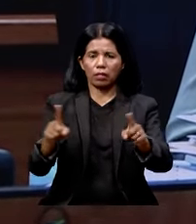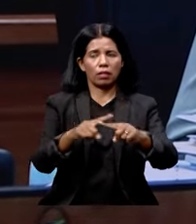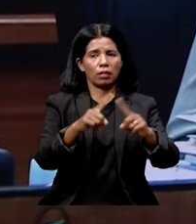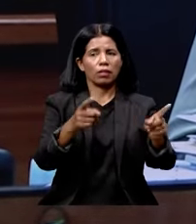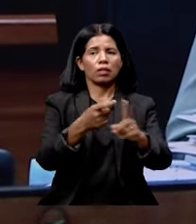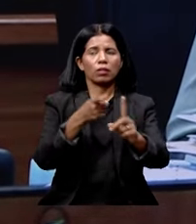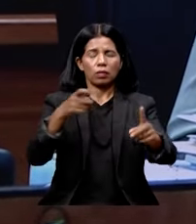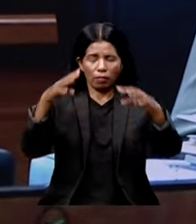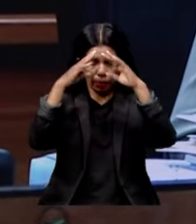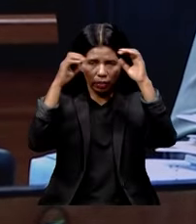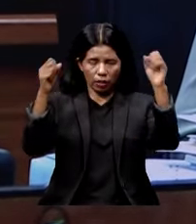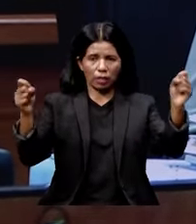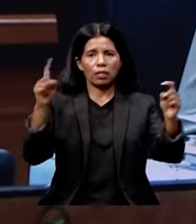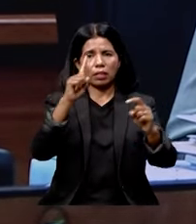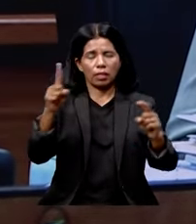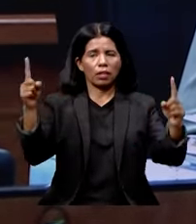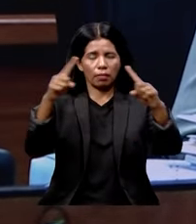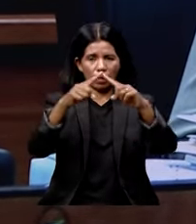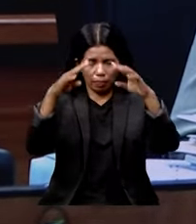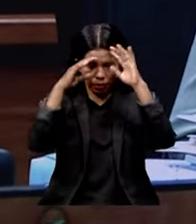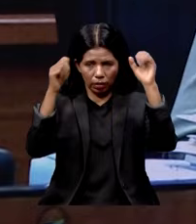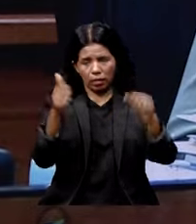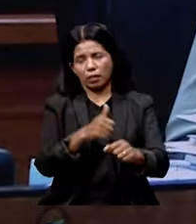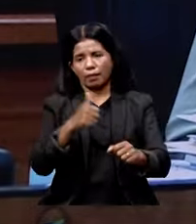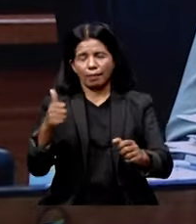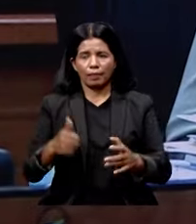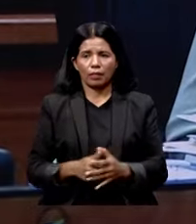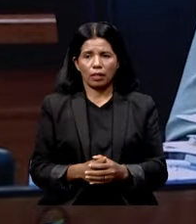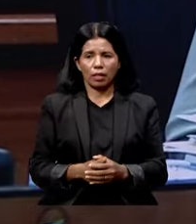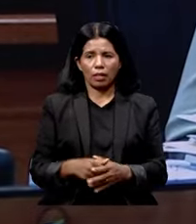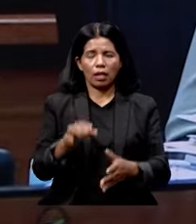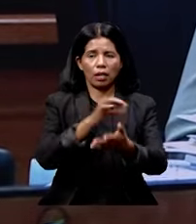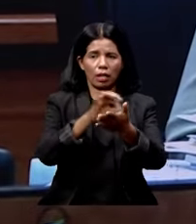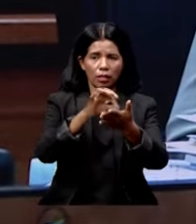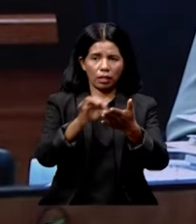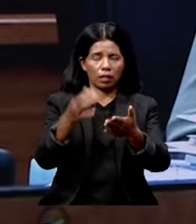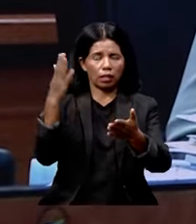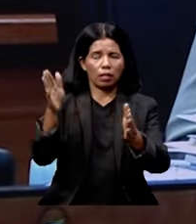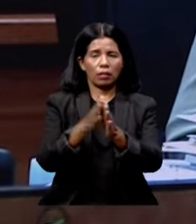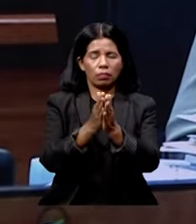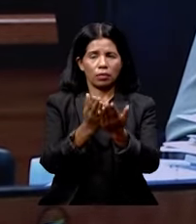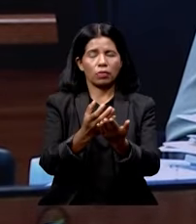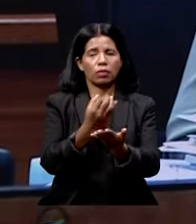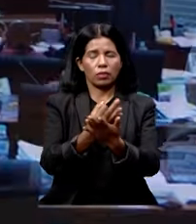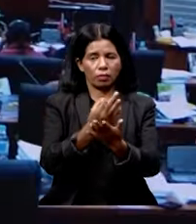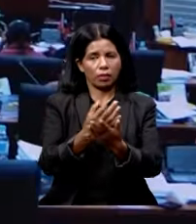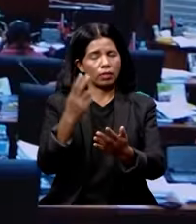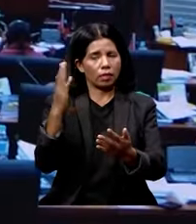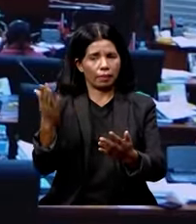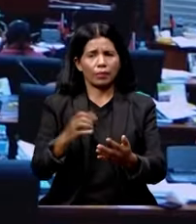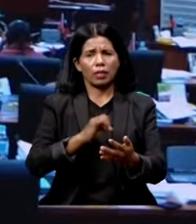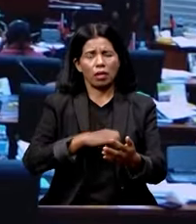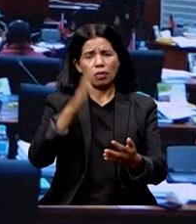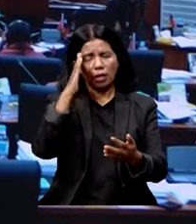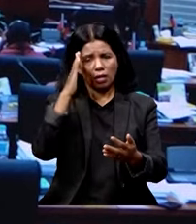Husi, presidente ida, ba presidente selo, nebe descreve ia livro orçamento ne. Então, eu não